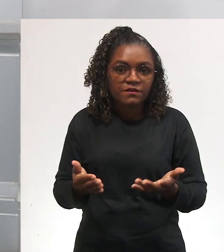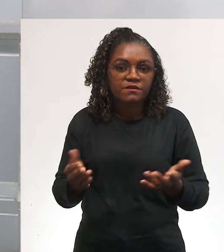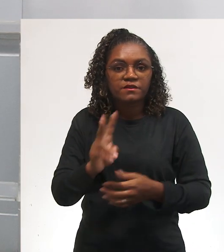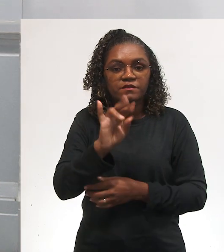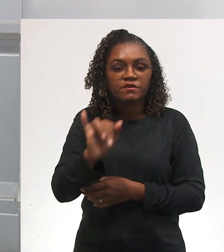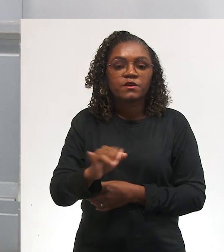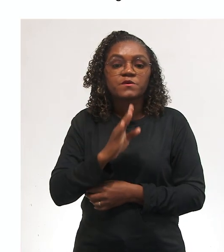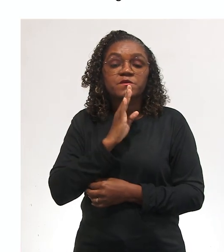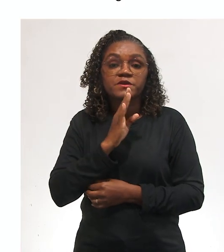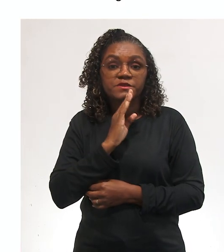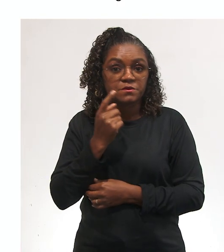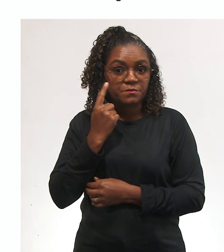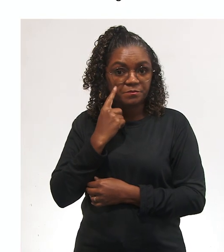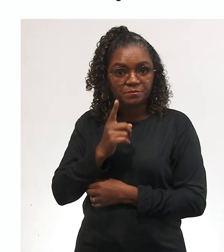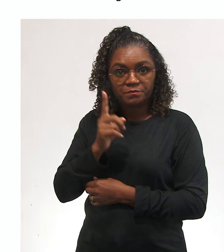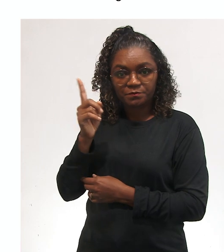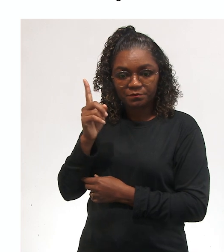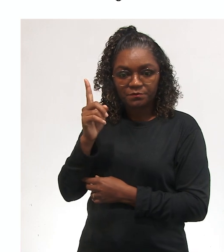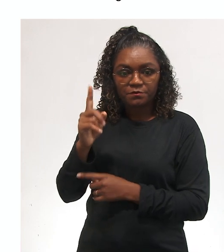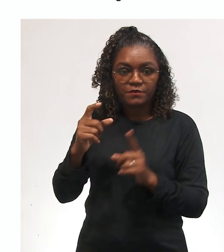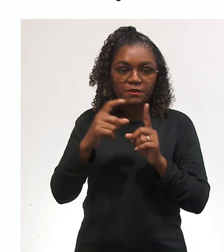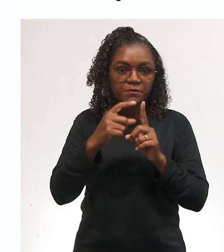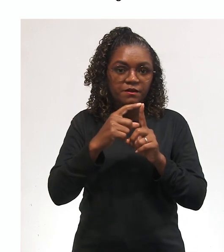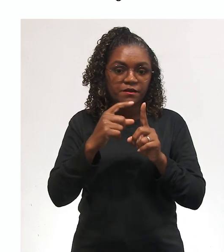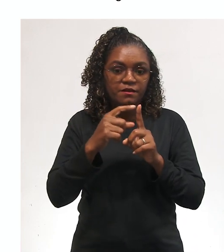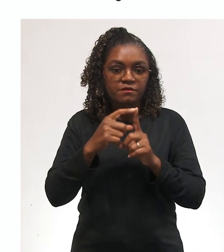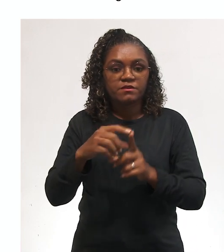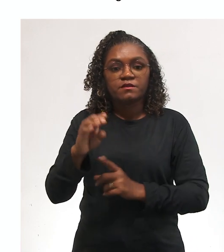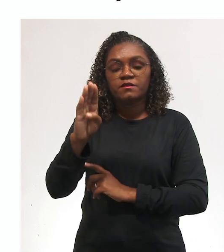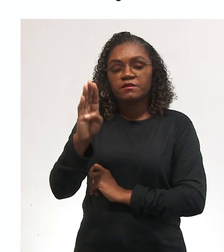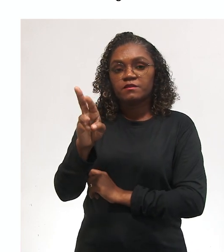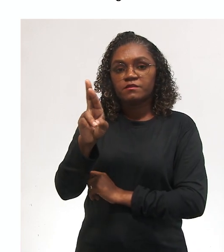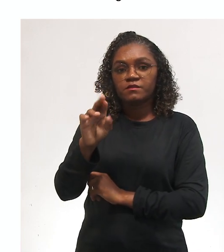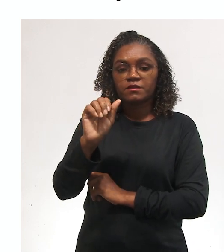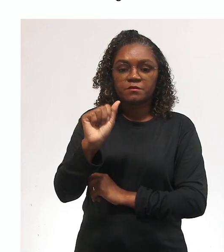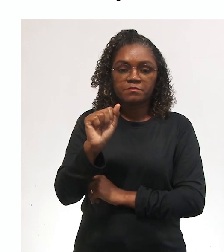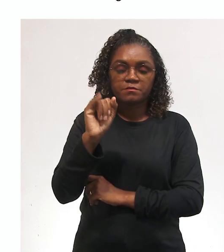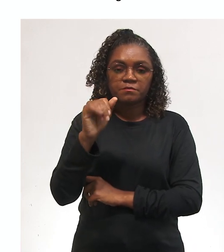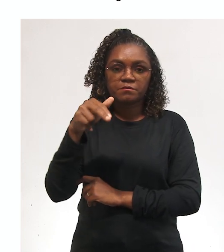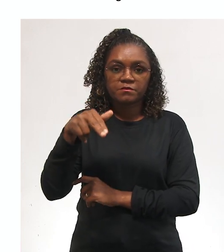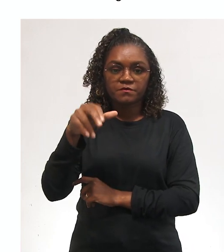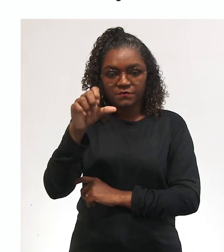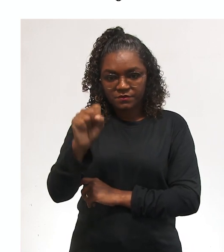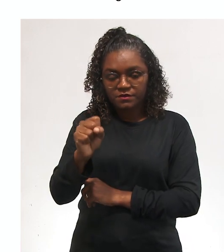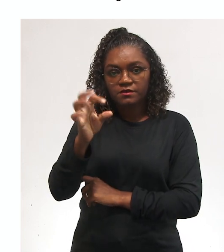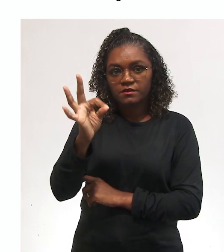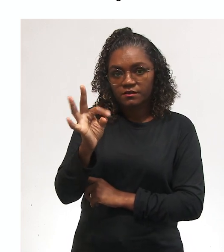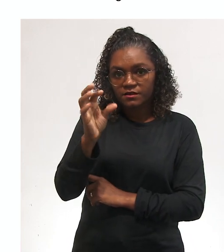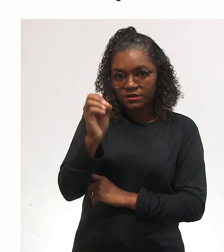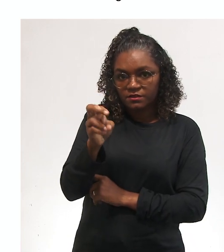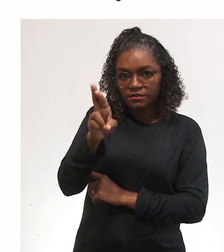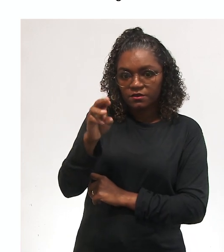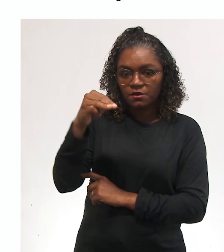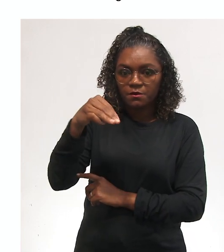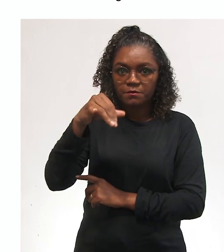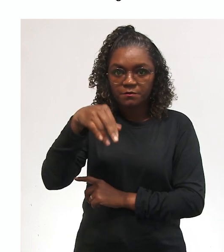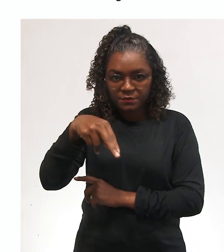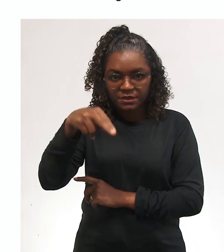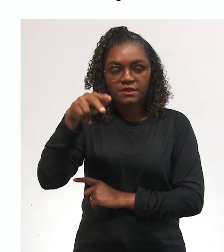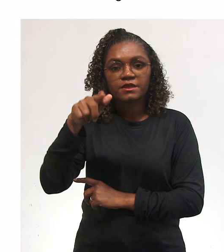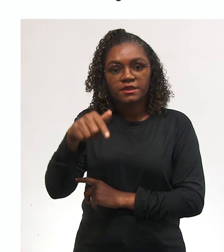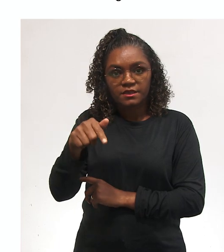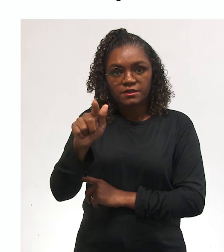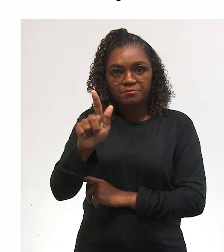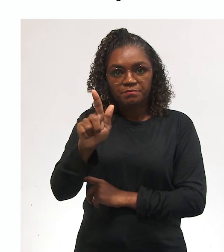é o brainstorming. Brainstorming, essa figurinha aqui é uma representação ilustrativa do